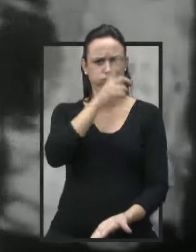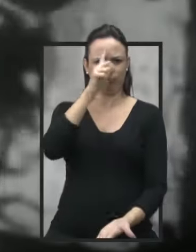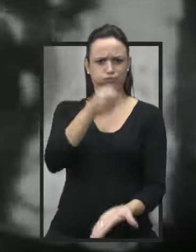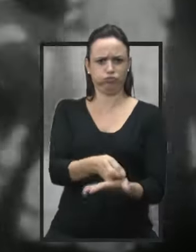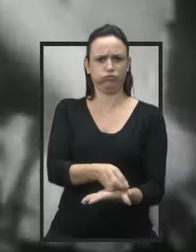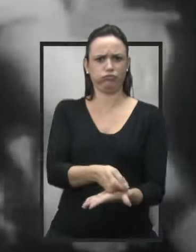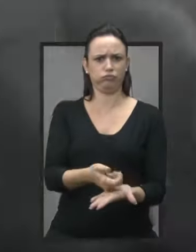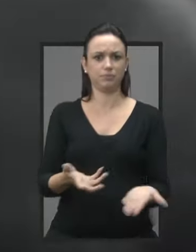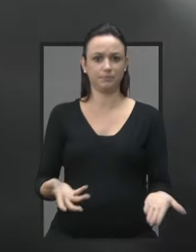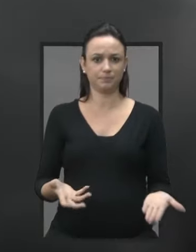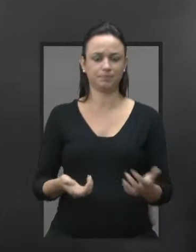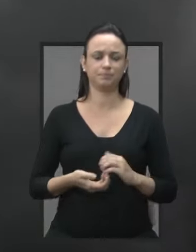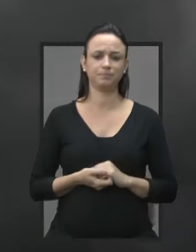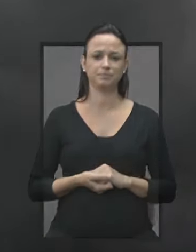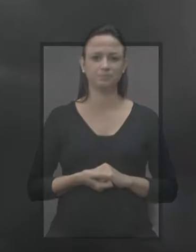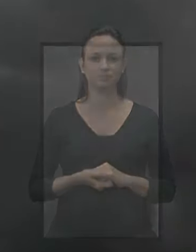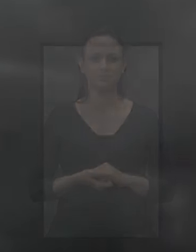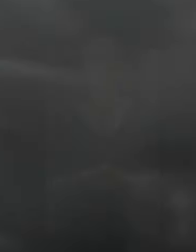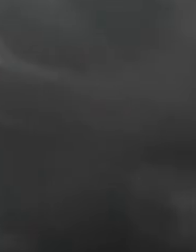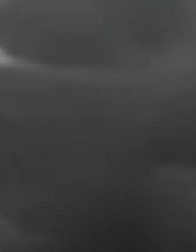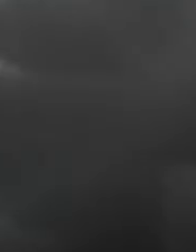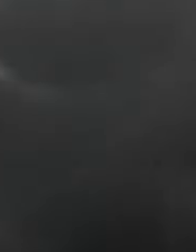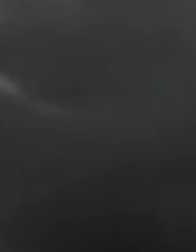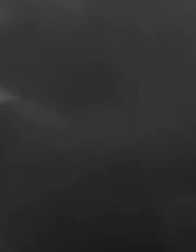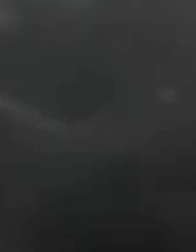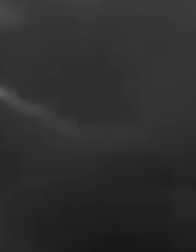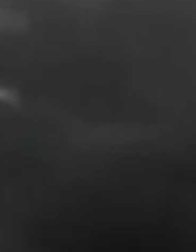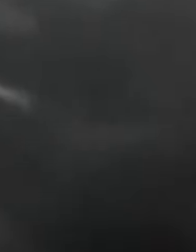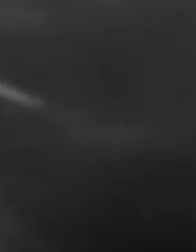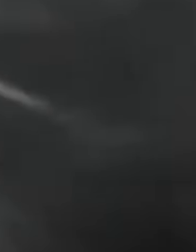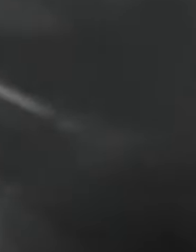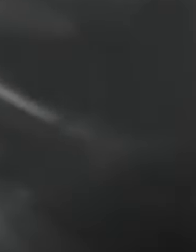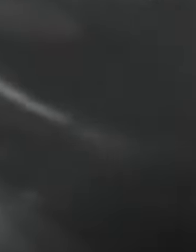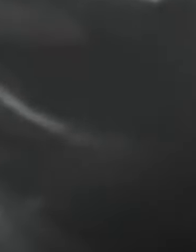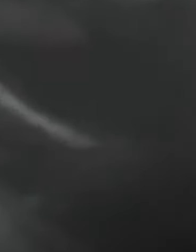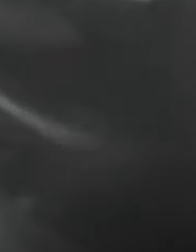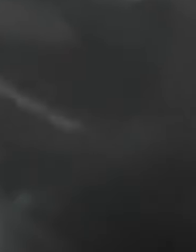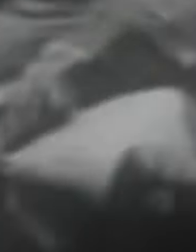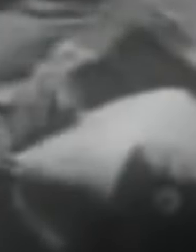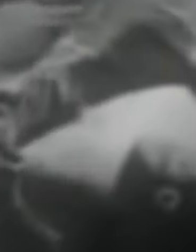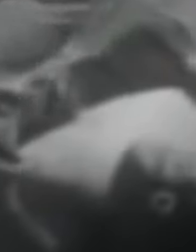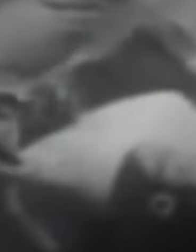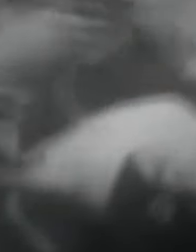regimes autoritários? Você sabe de onde eu